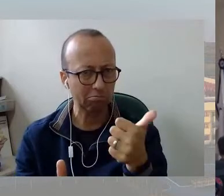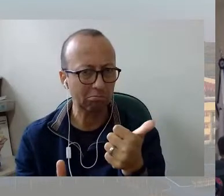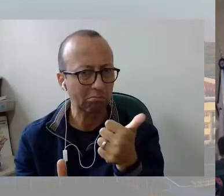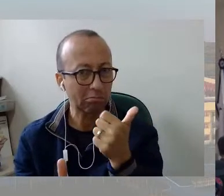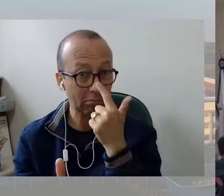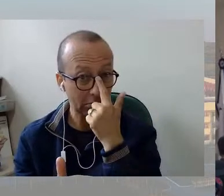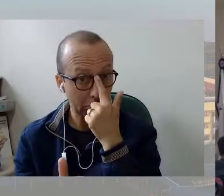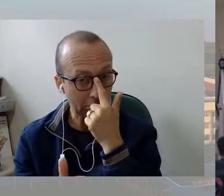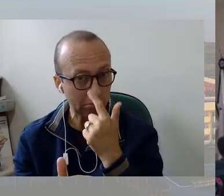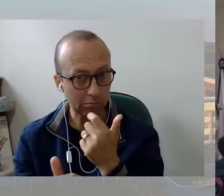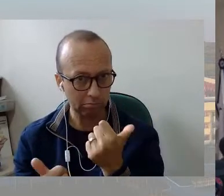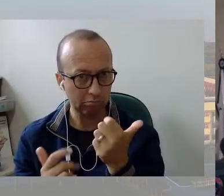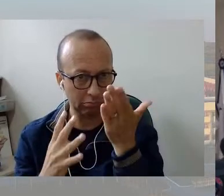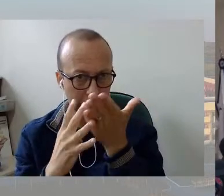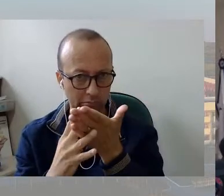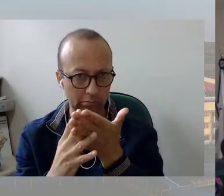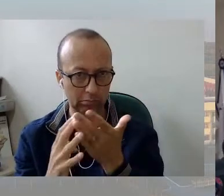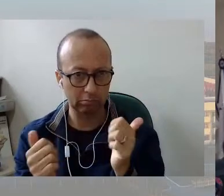de intervalo.